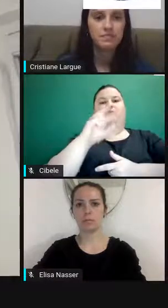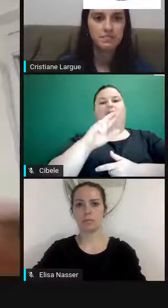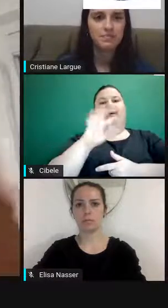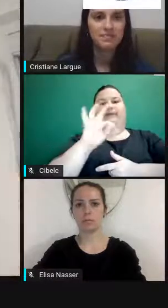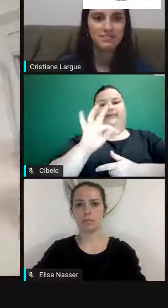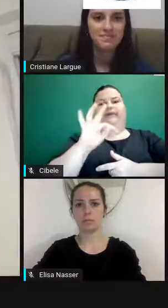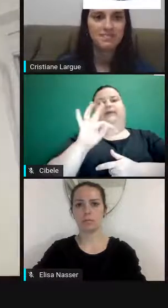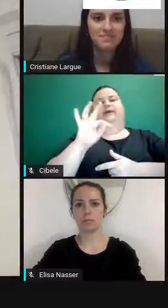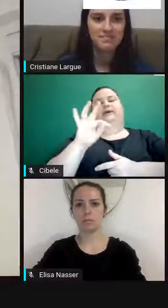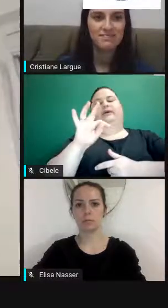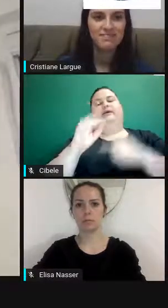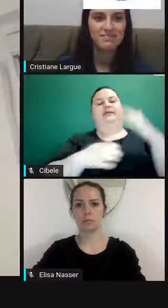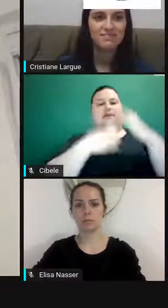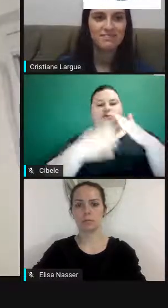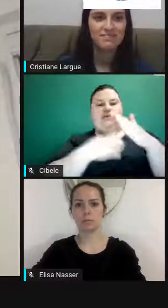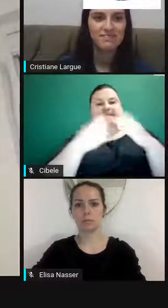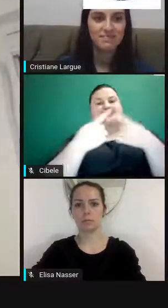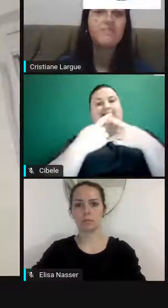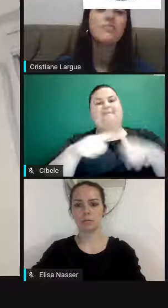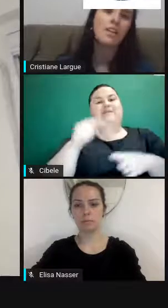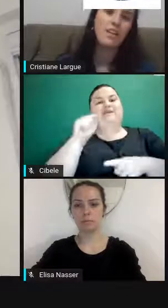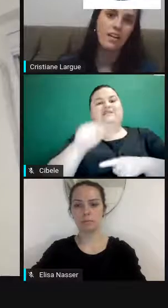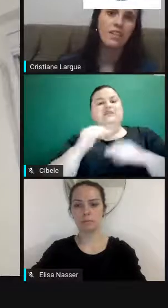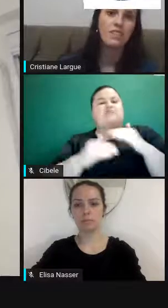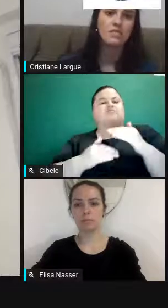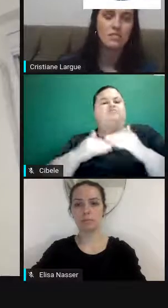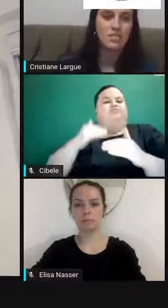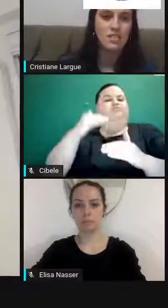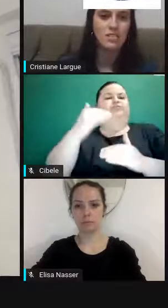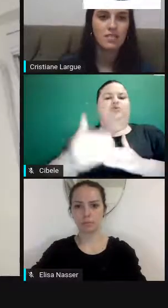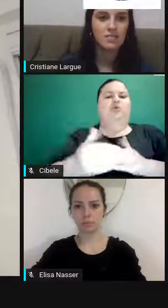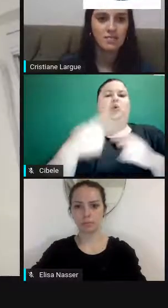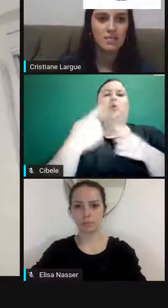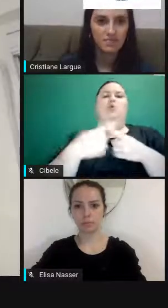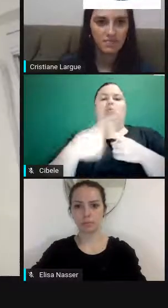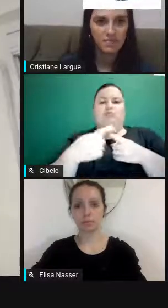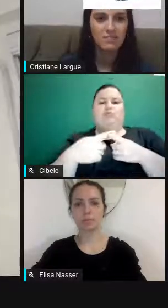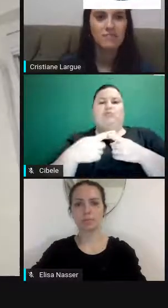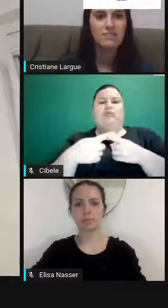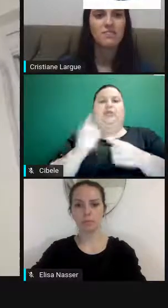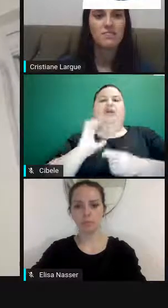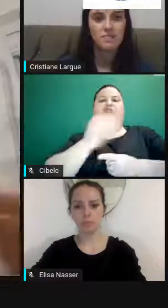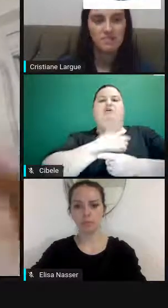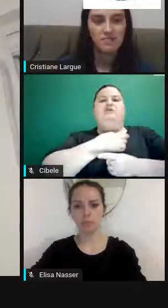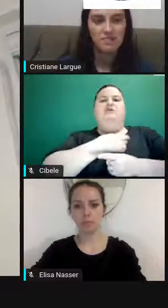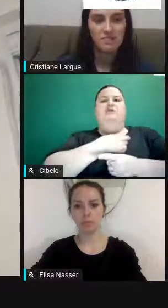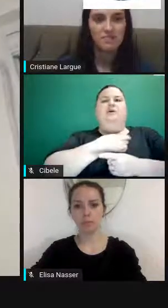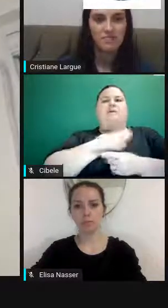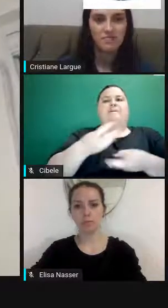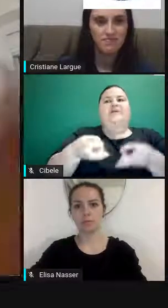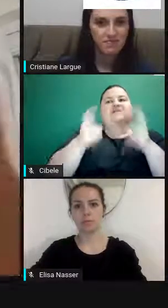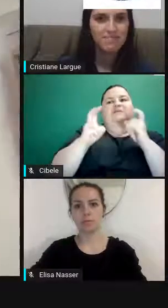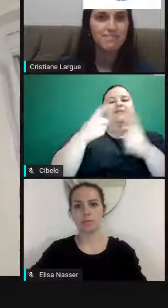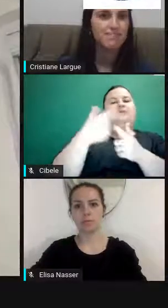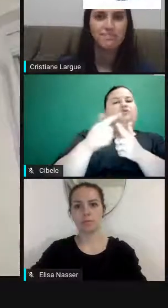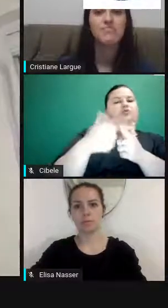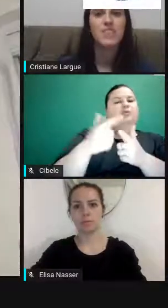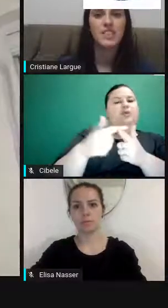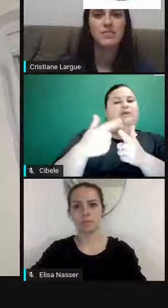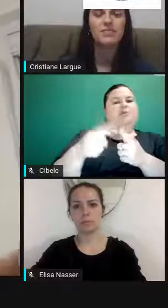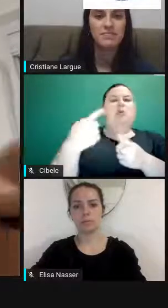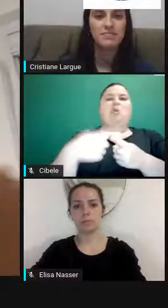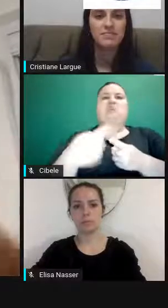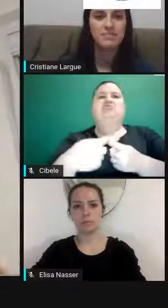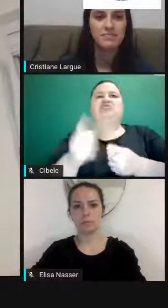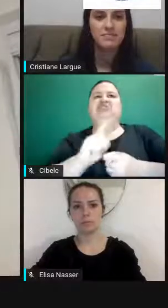carro mas é mas esse passo ele só aconteceu porque a gente tava no jogo Oi gente identificou o problema porque senão tá passa